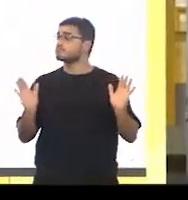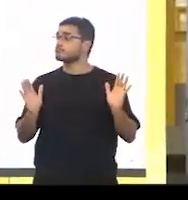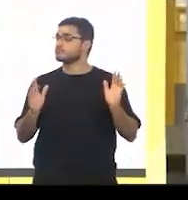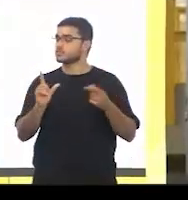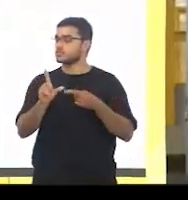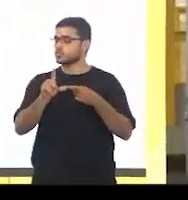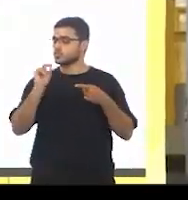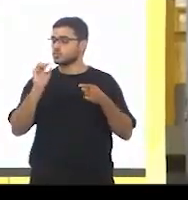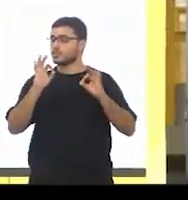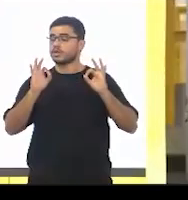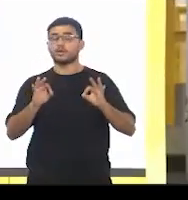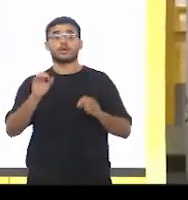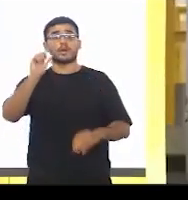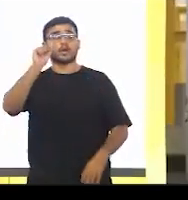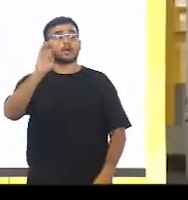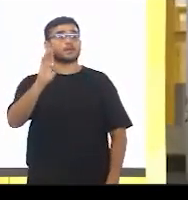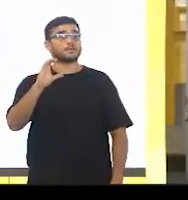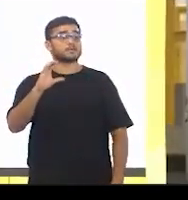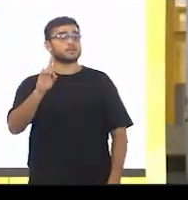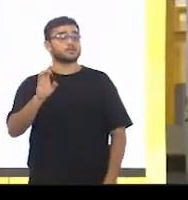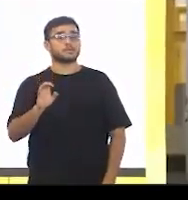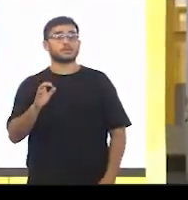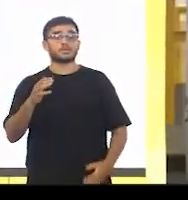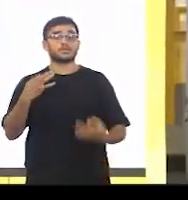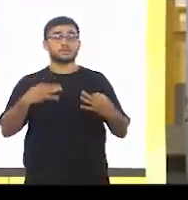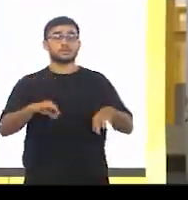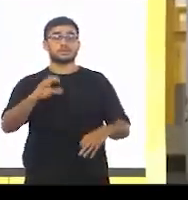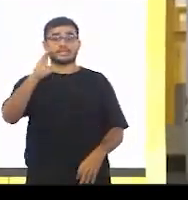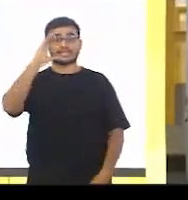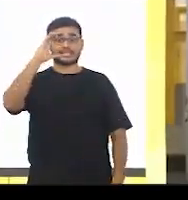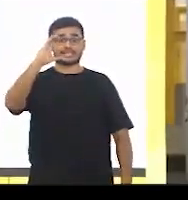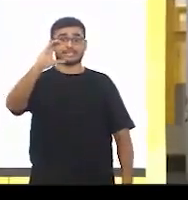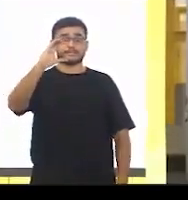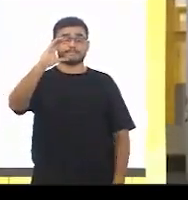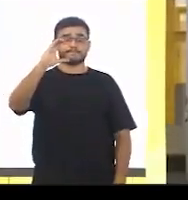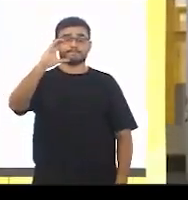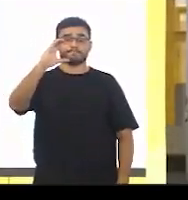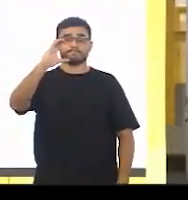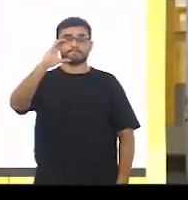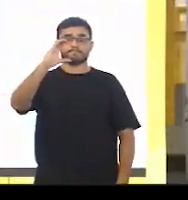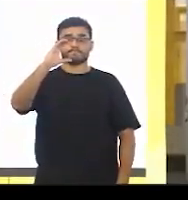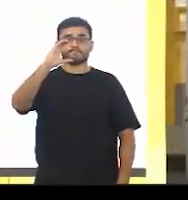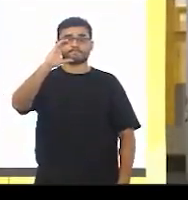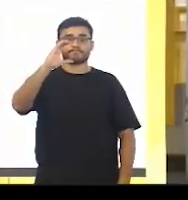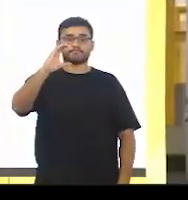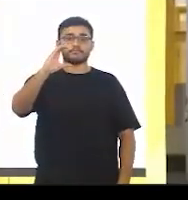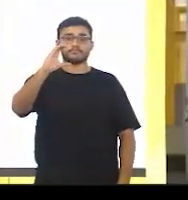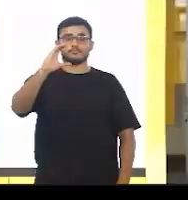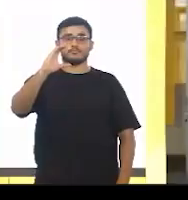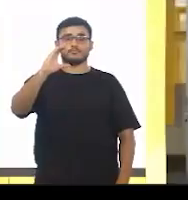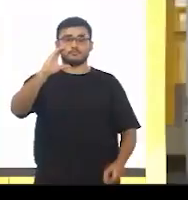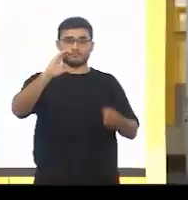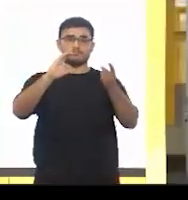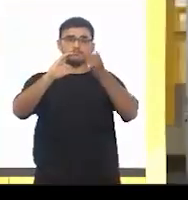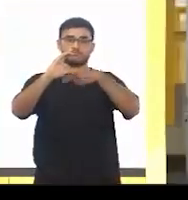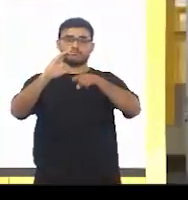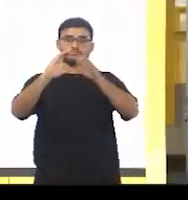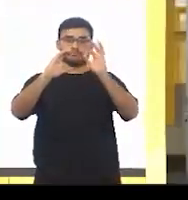é a opção que vocês vão marcar nessa questão? Letra? Não escutei.